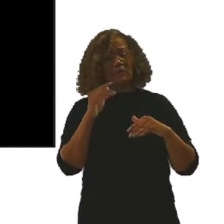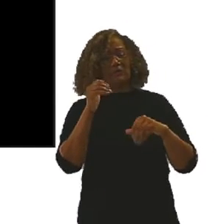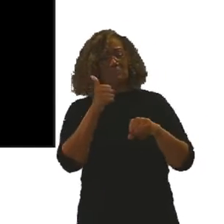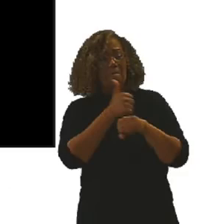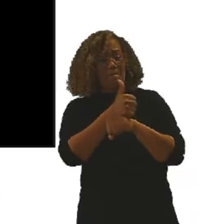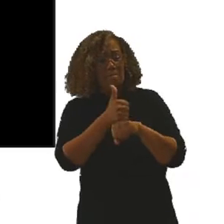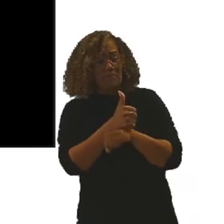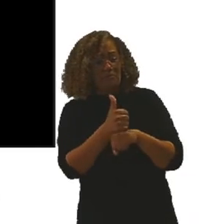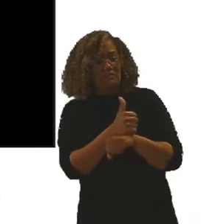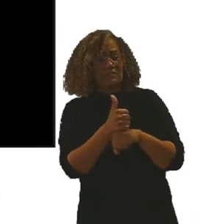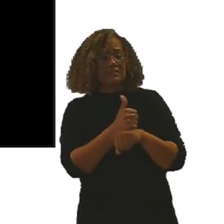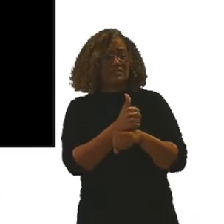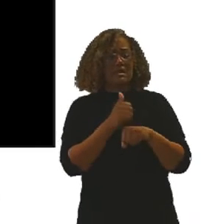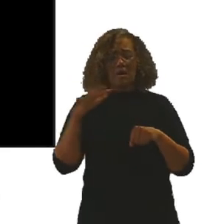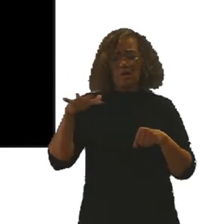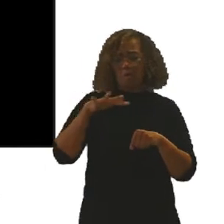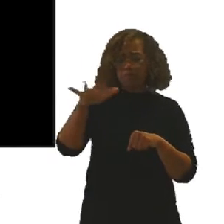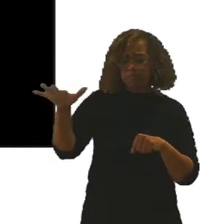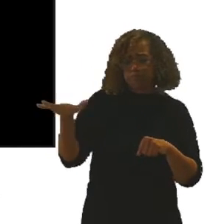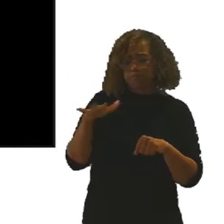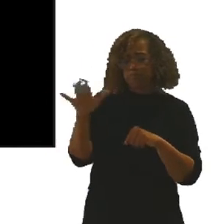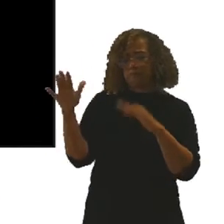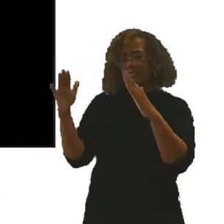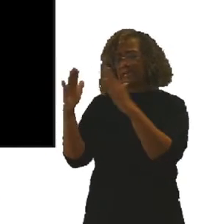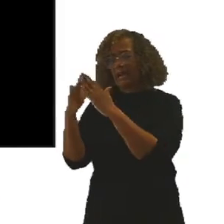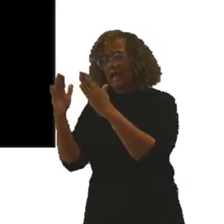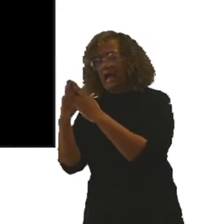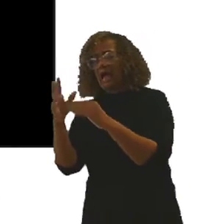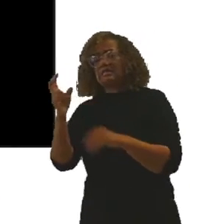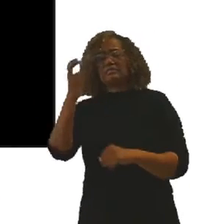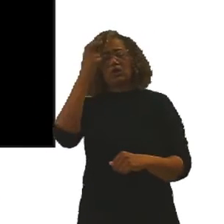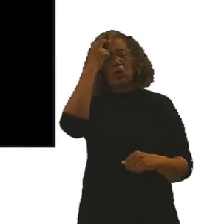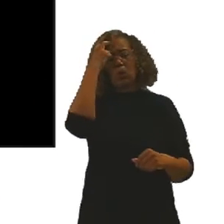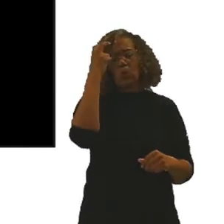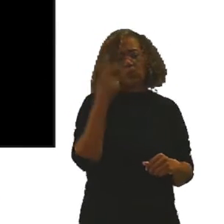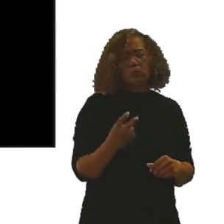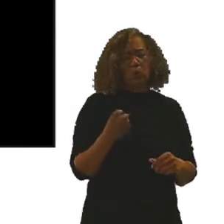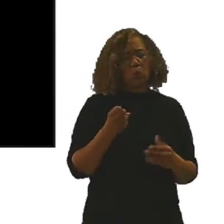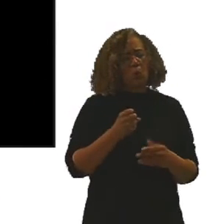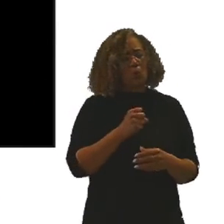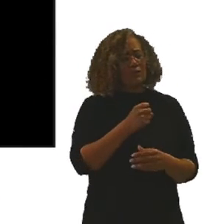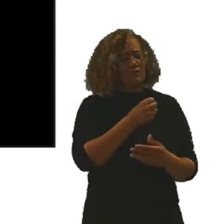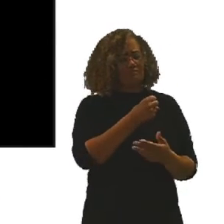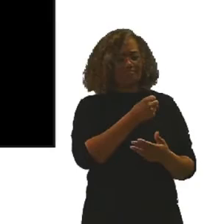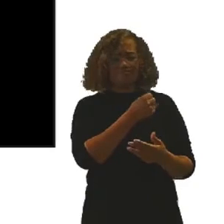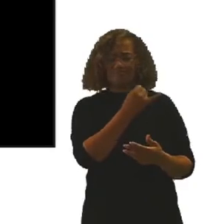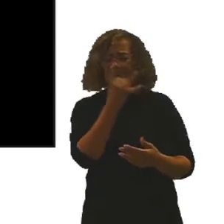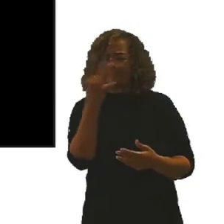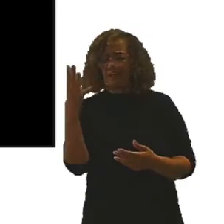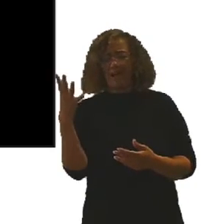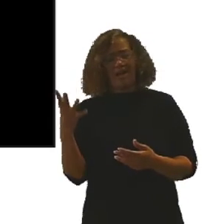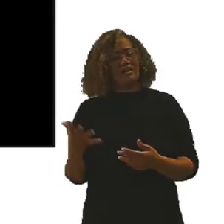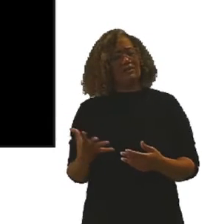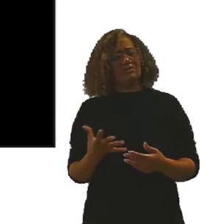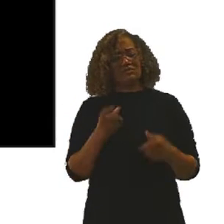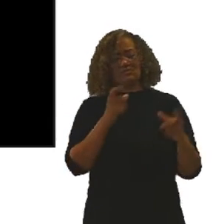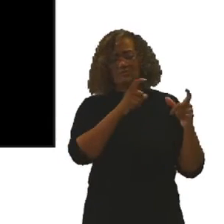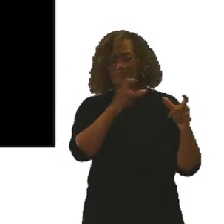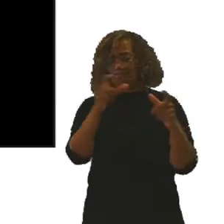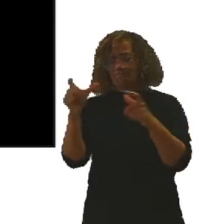no espaço doméstico, é na cultura, enfim. Gosto de sempre trazer